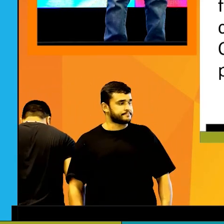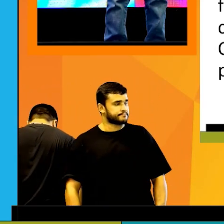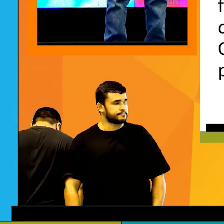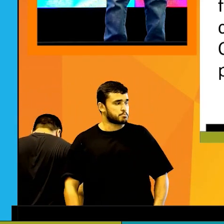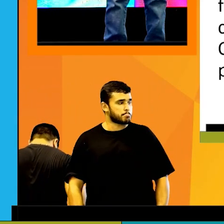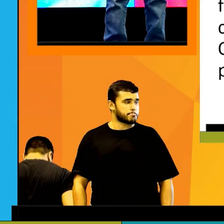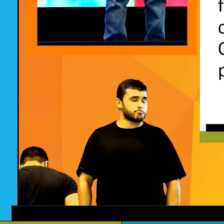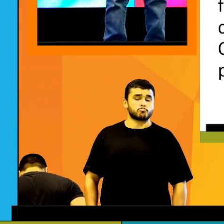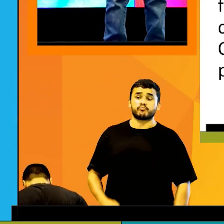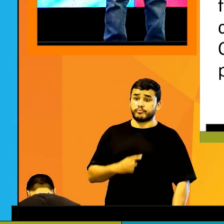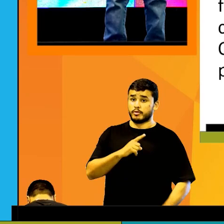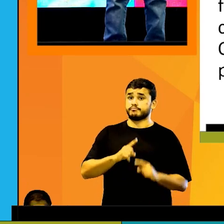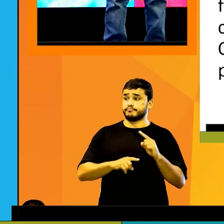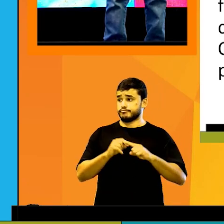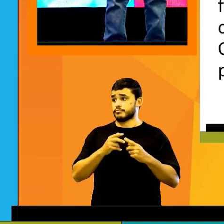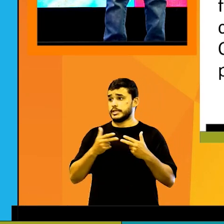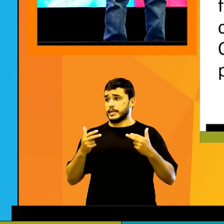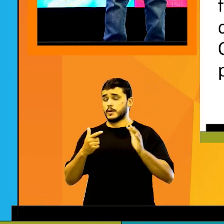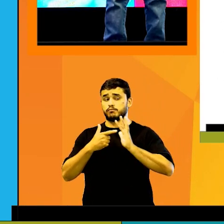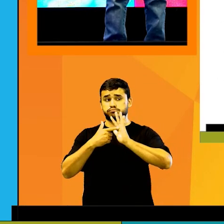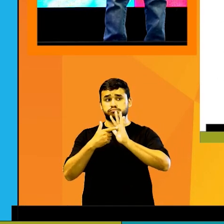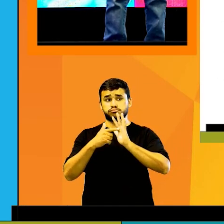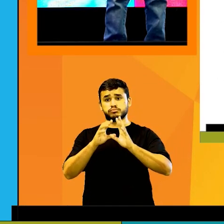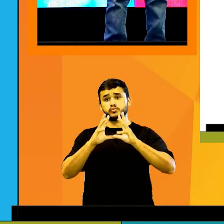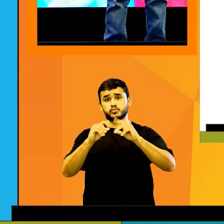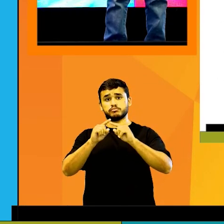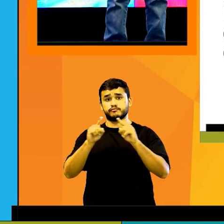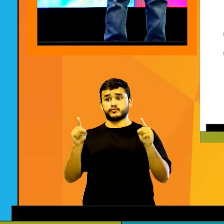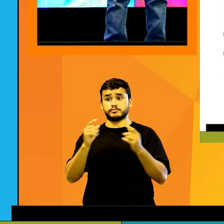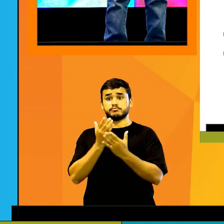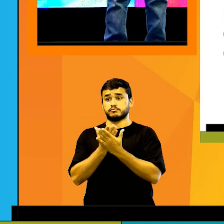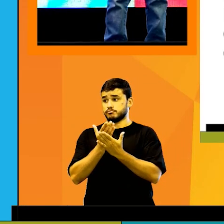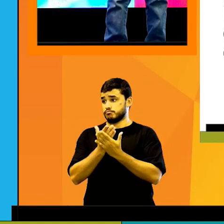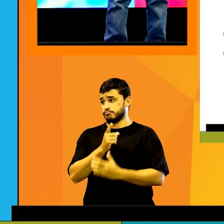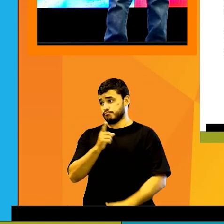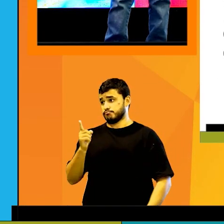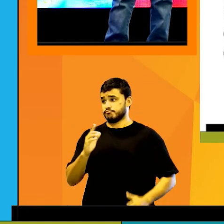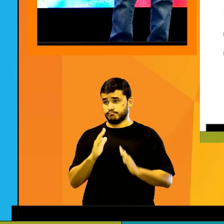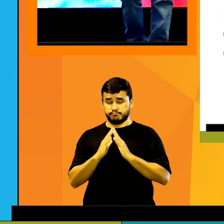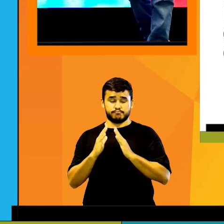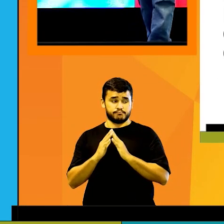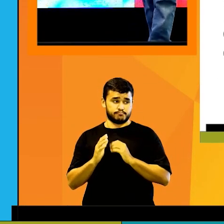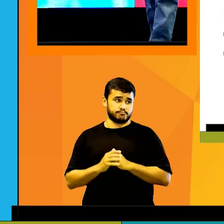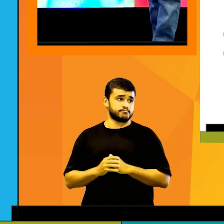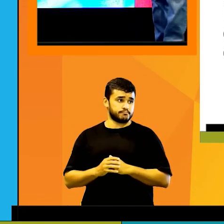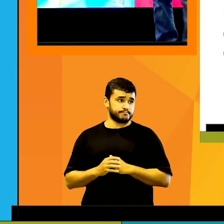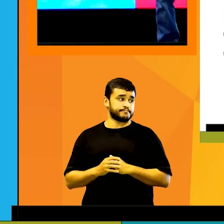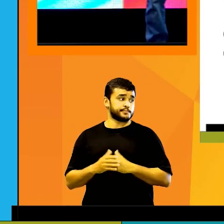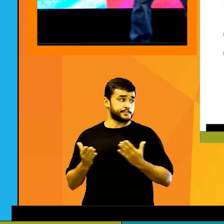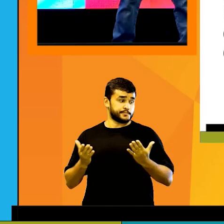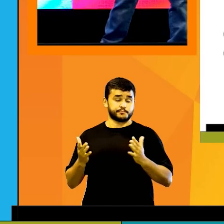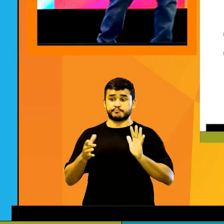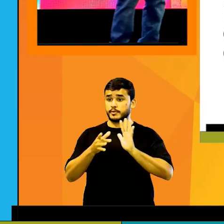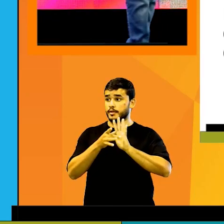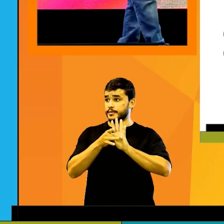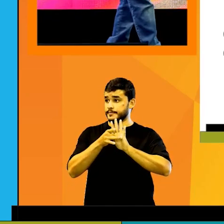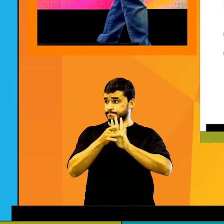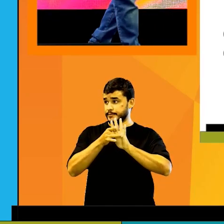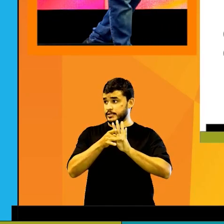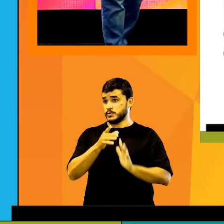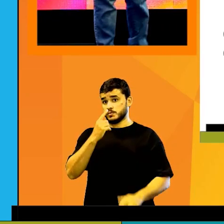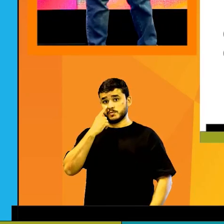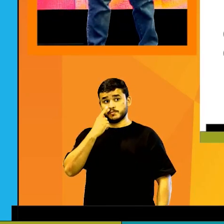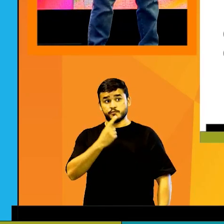bem abastecido para vocês estudarem bem direitinho em casa. Agora eu queria passar para o realismo. Fala com ele, o que